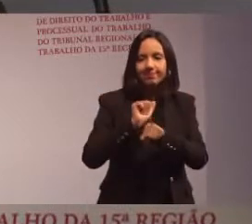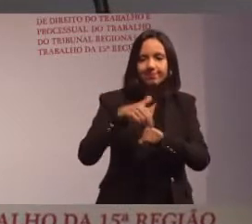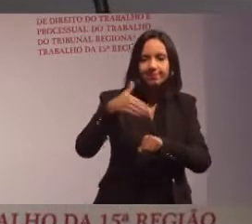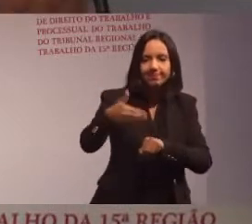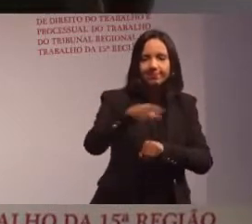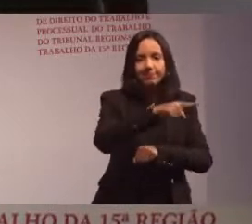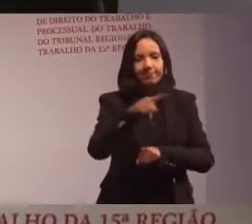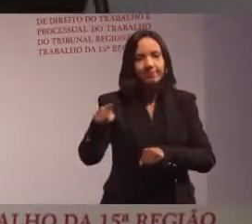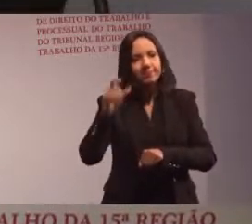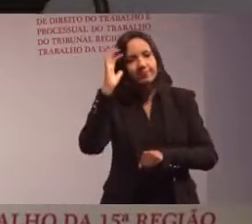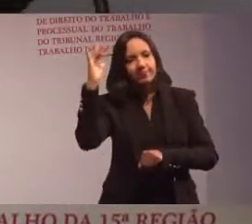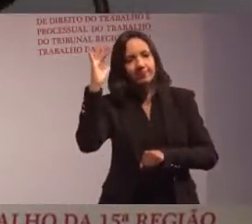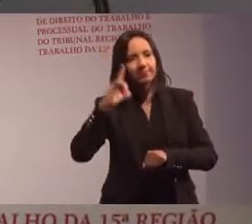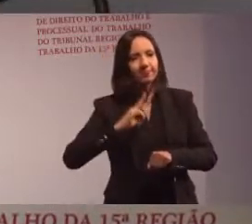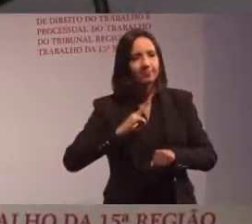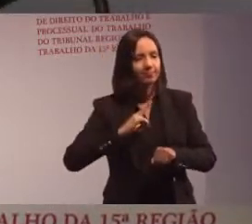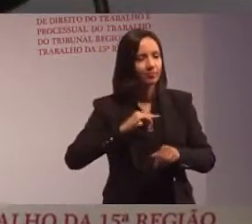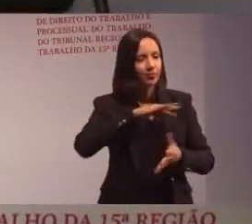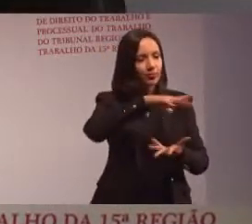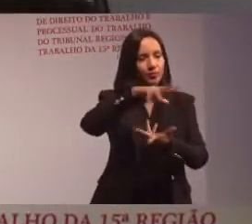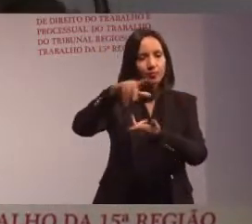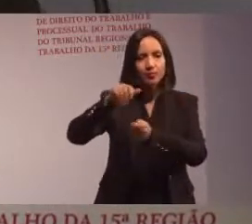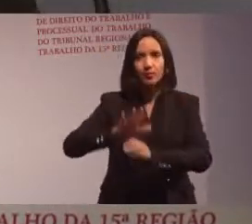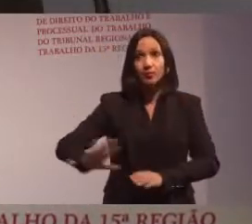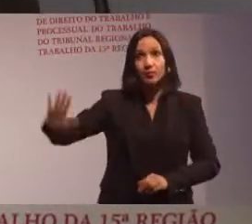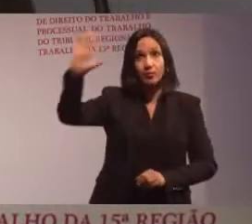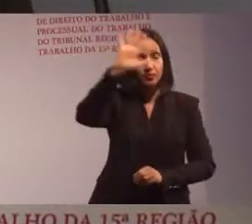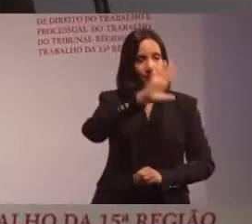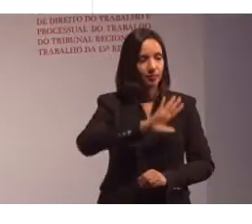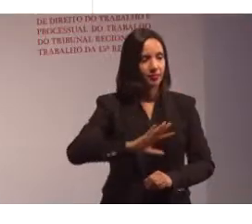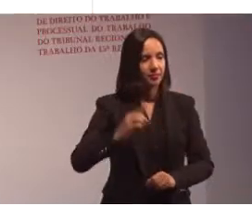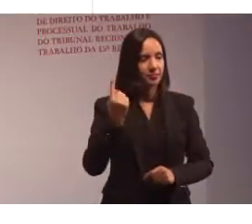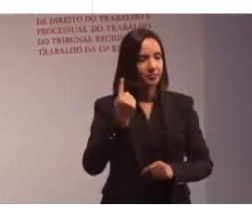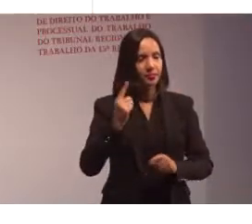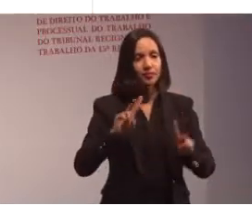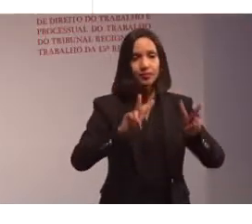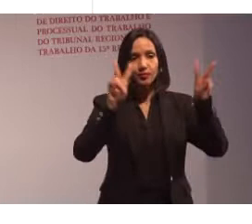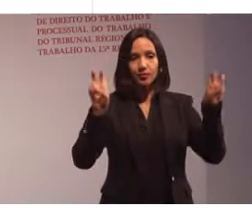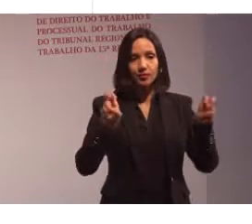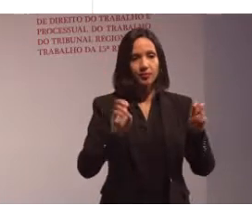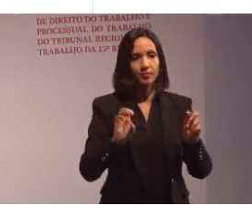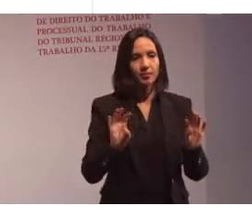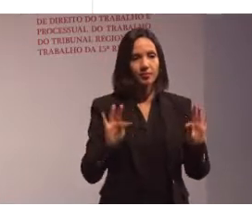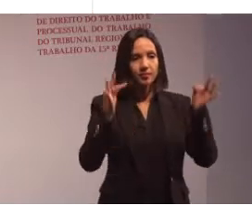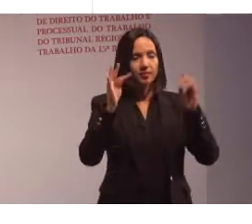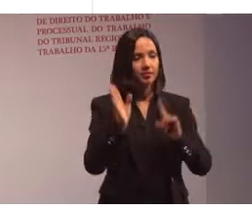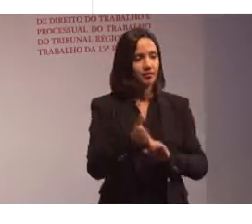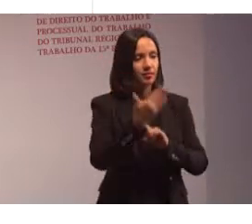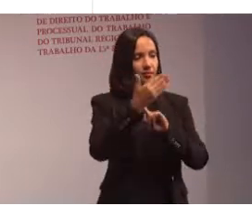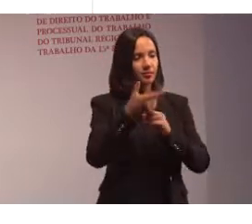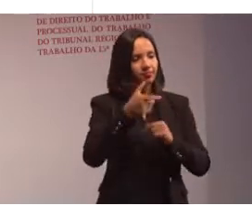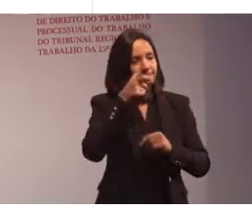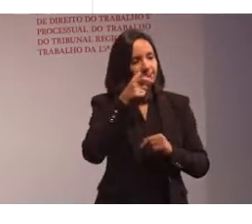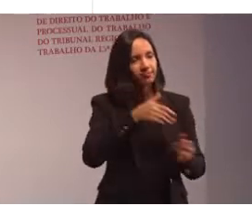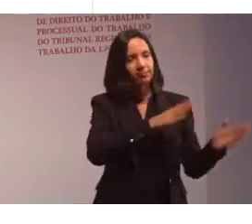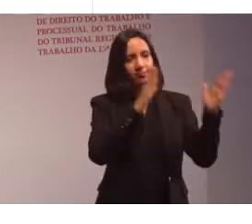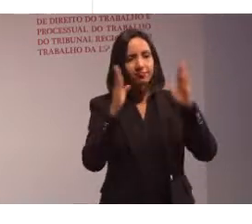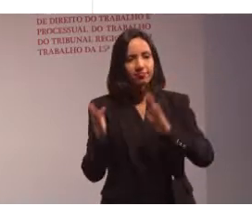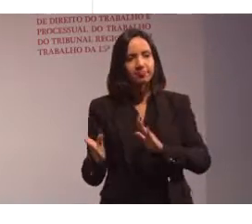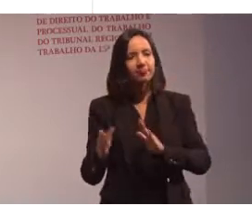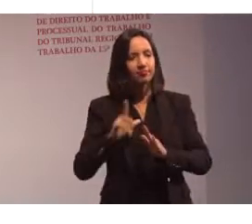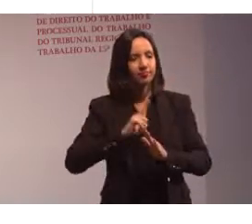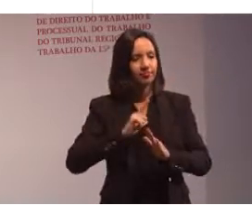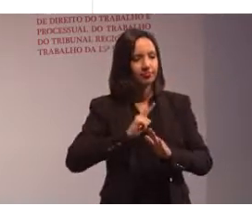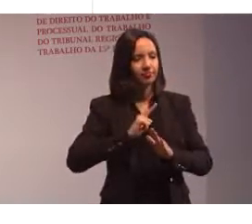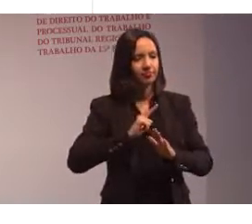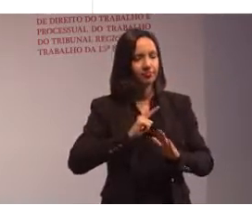acontecer no mundo como um todo. Então, falando primeiro sobre tecnologia, o que a gente vê é que nos últimos... Quando a gente pega